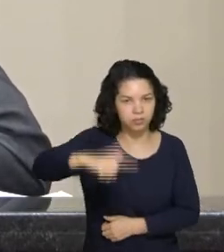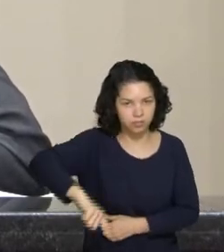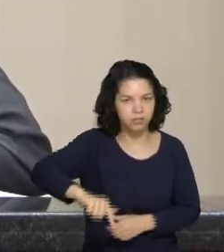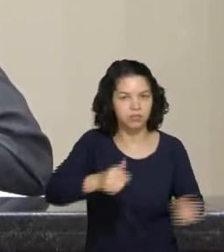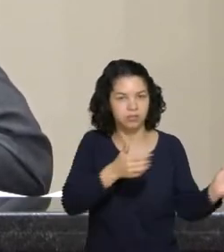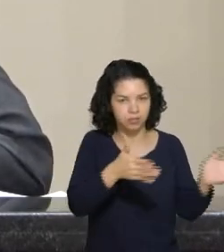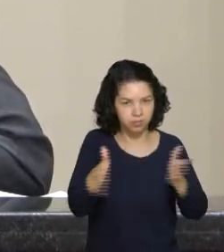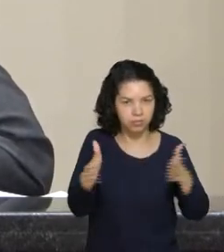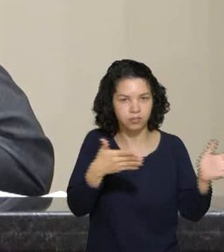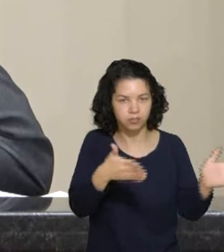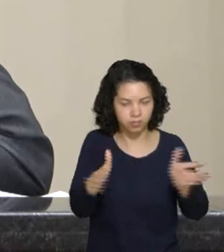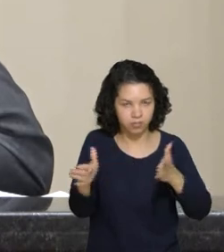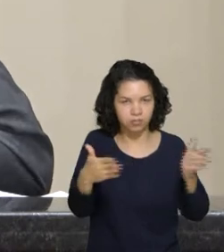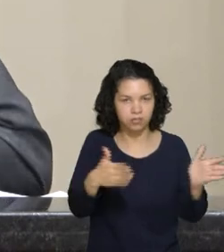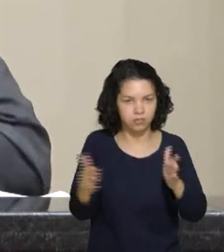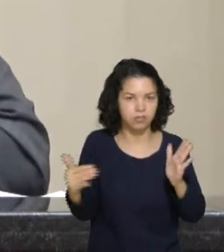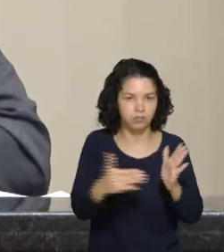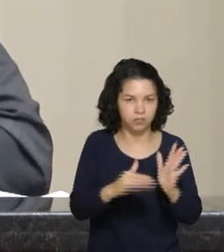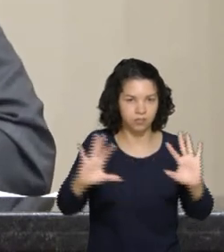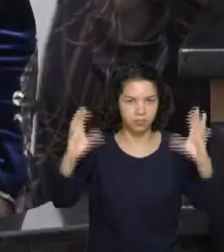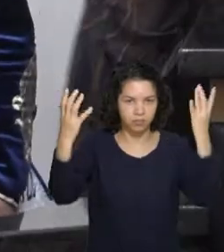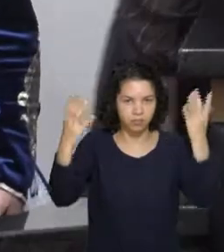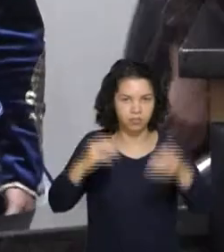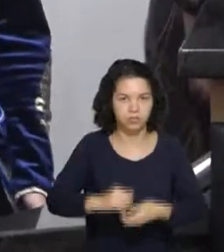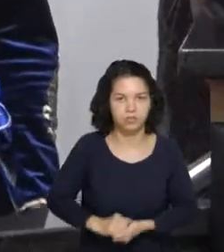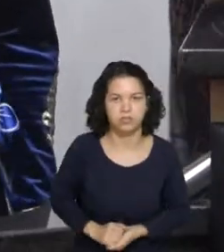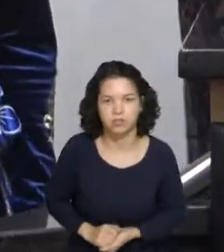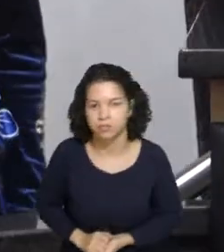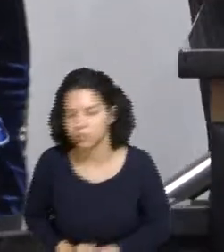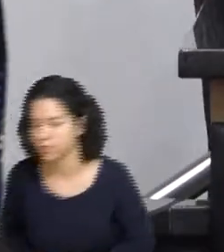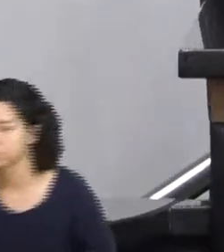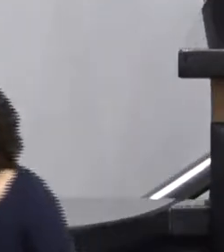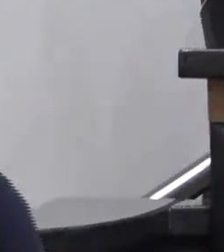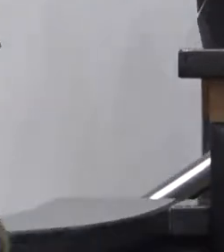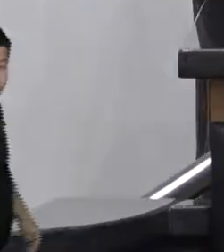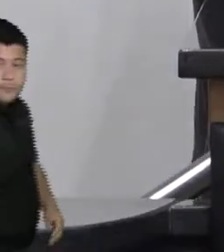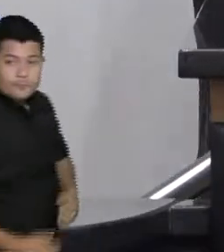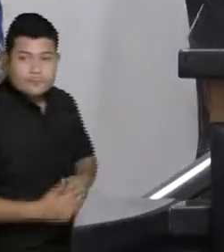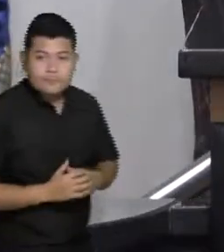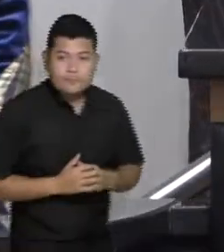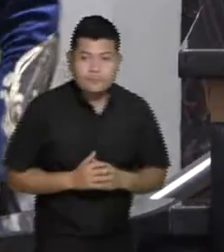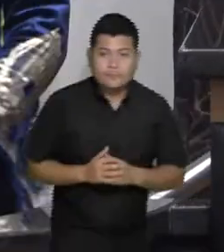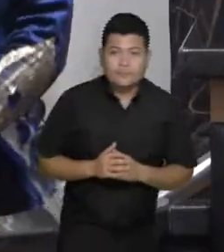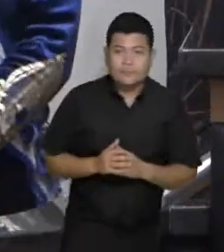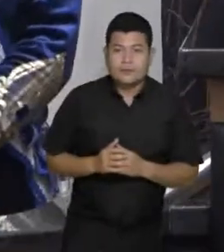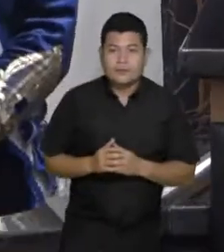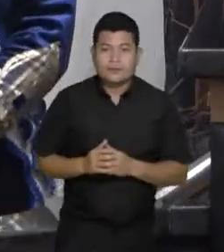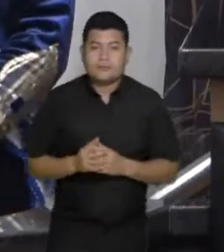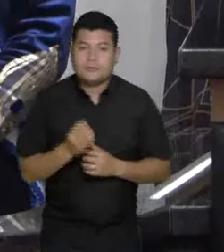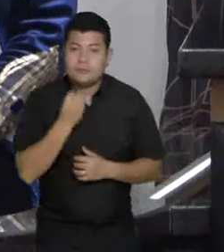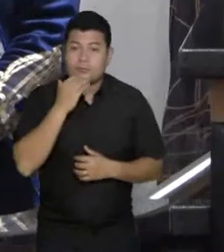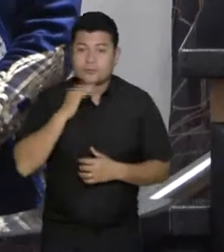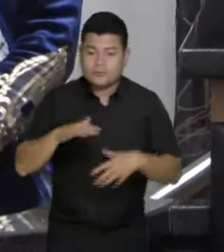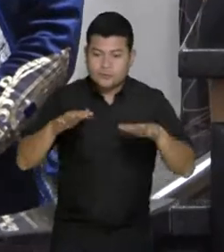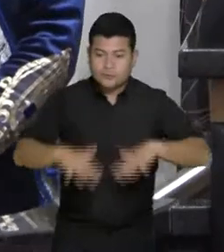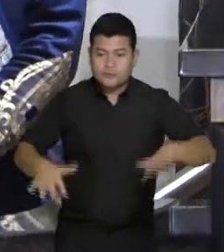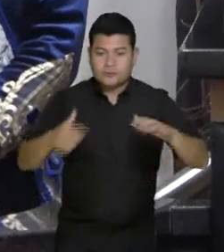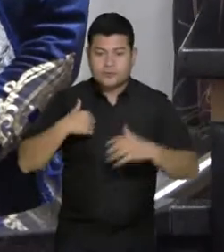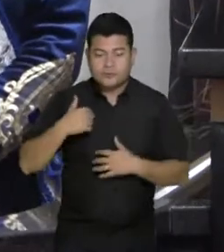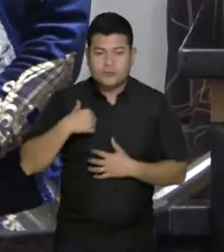o evento, até a festa. Boa tarde a todos. Me chamo Eduarda, rainha da festa